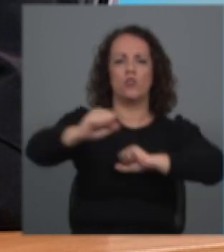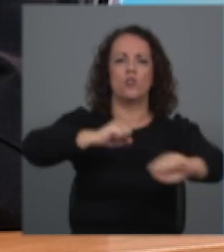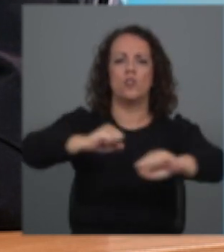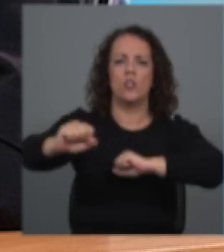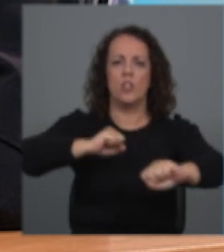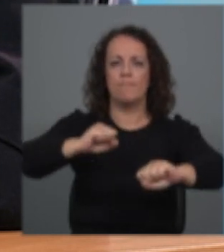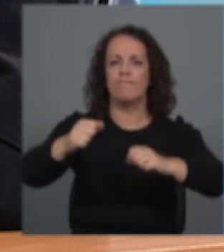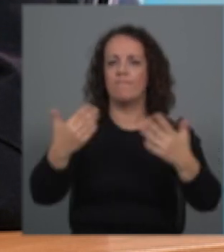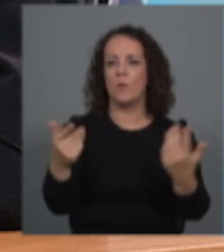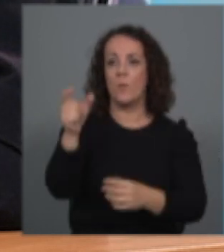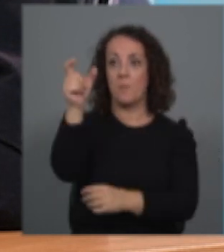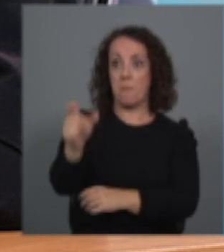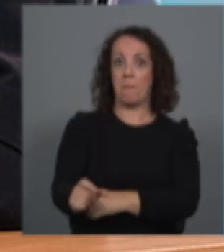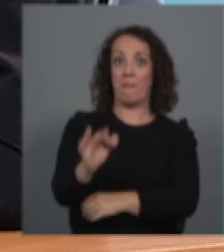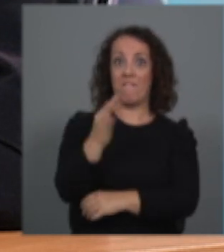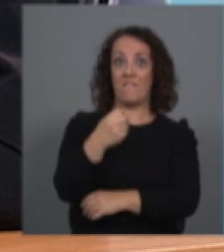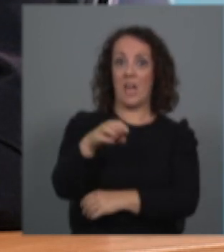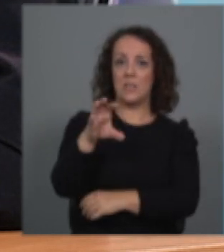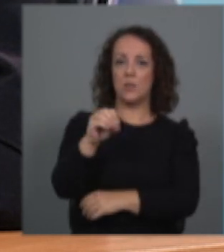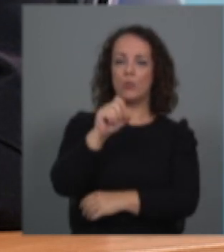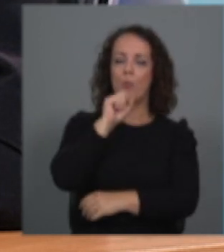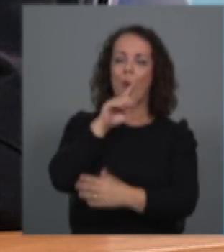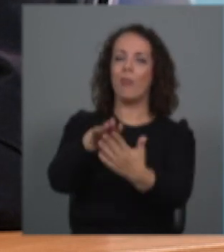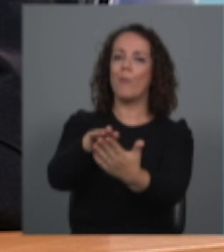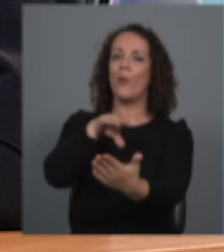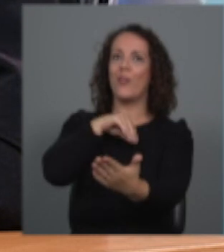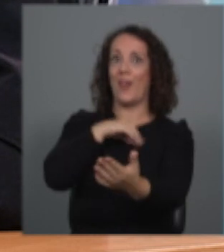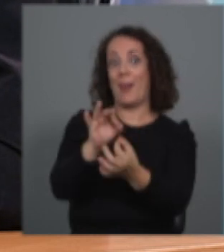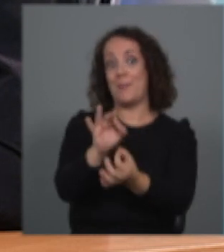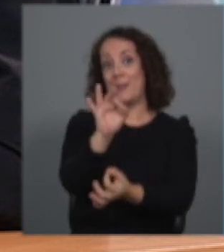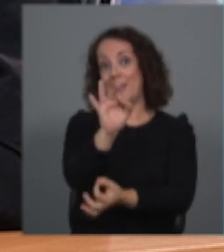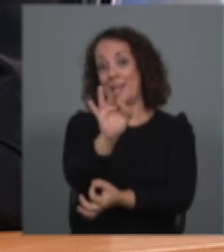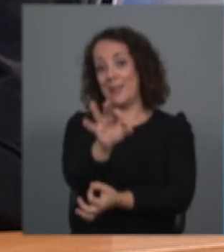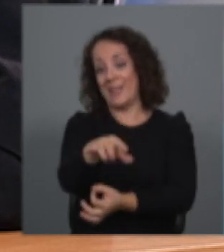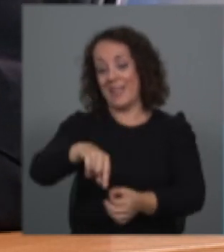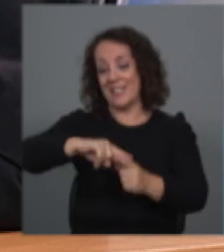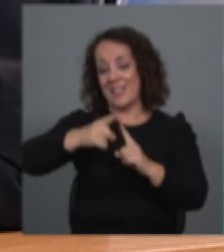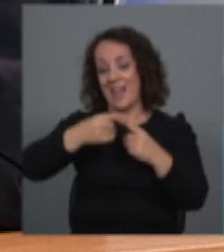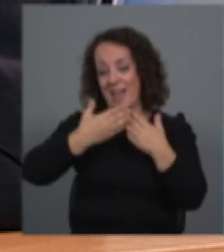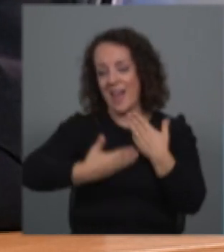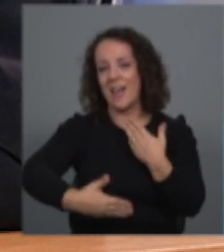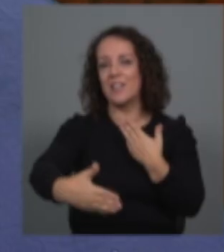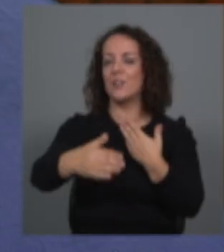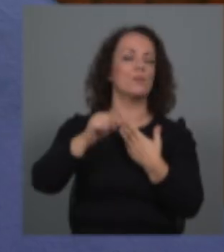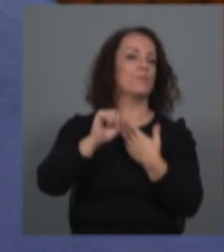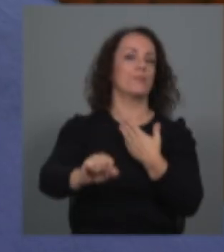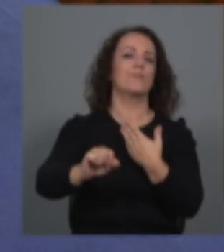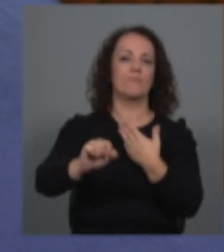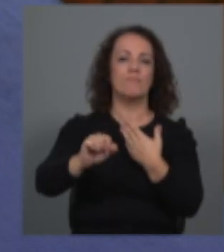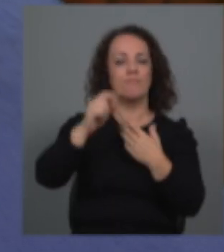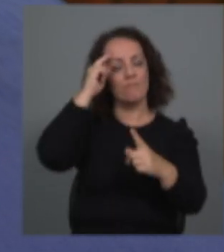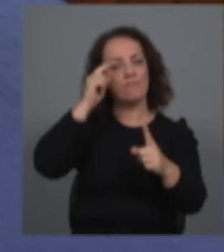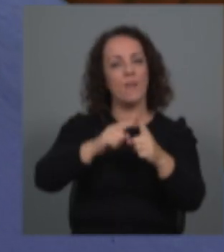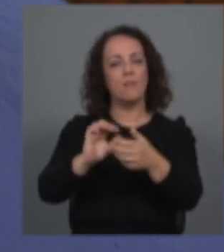tornar-se modelo. Aqui é mais uma dica para o nosso ano dedicado a Fratelli